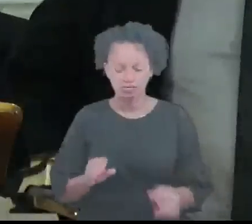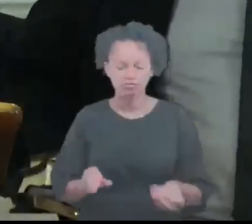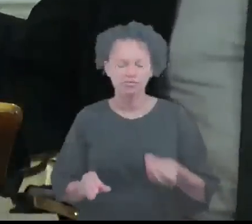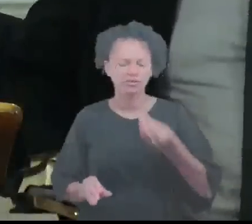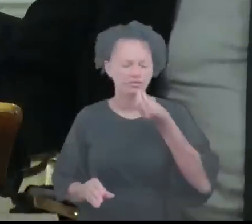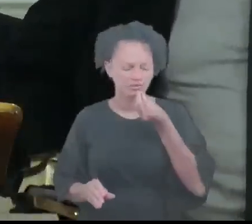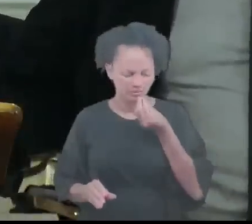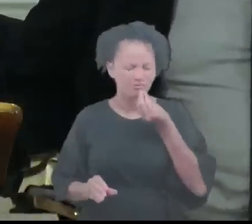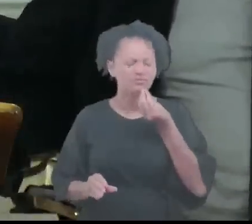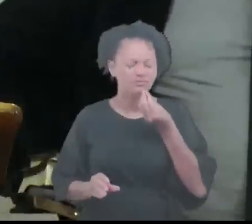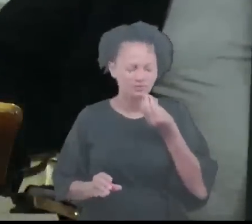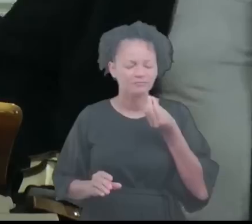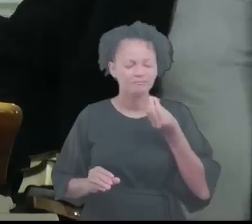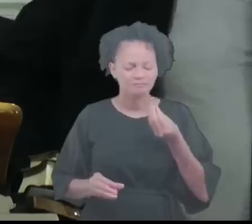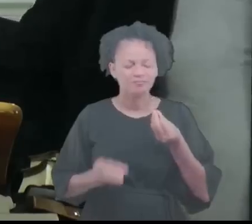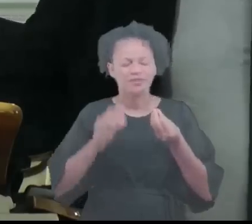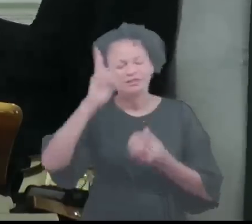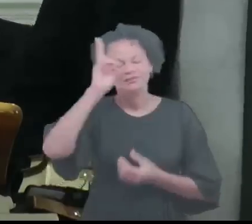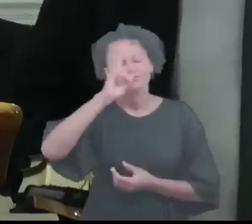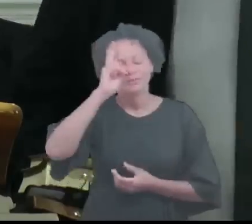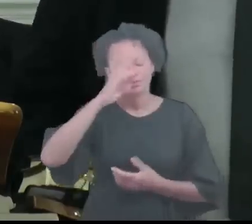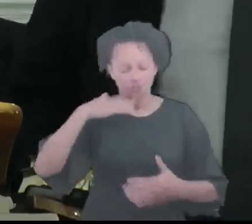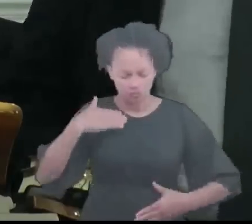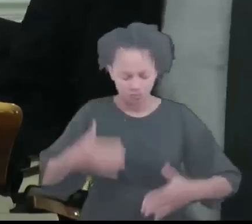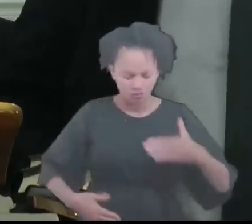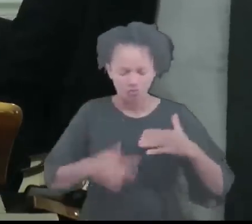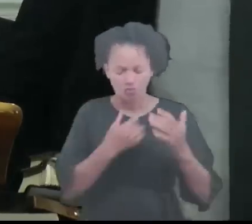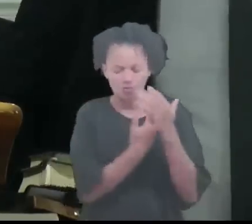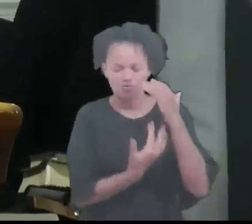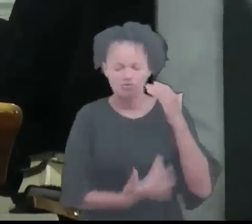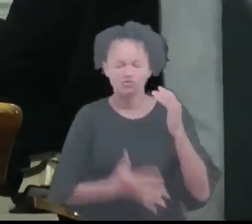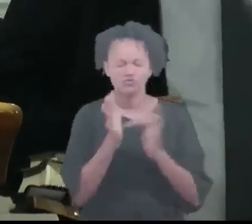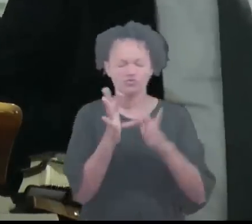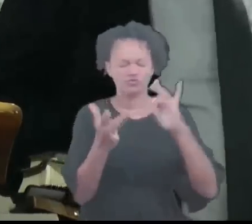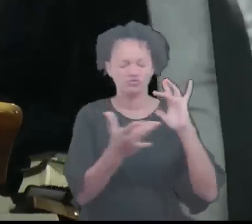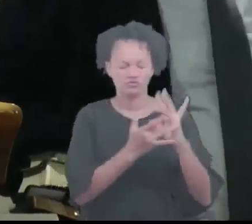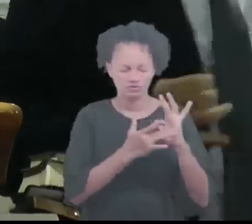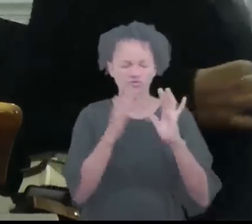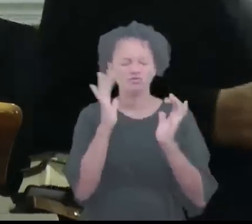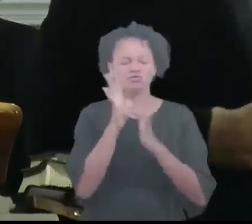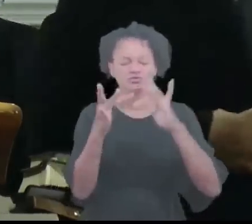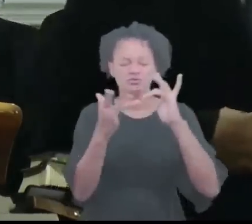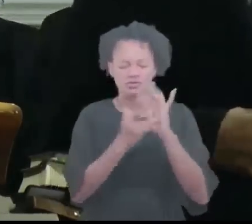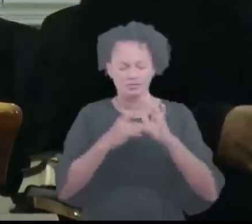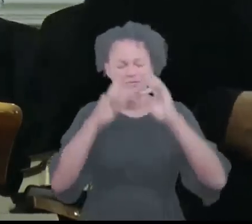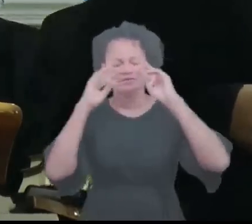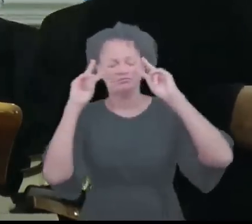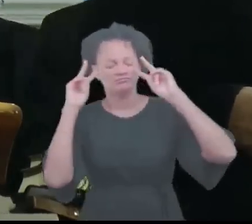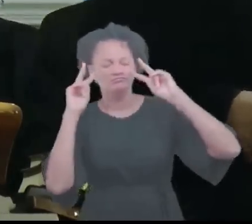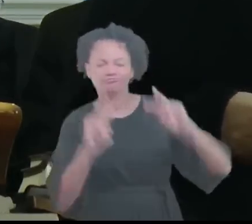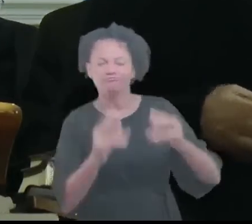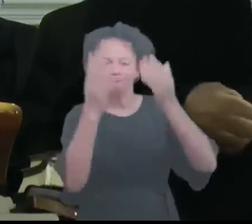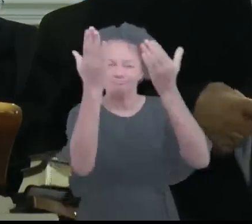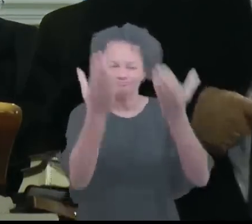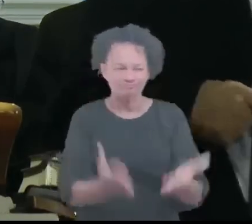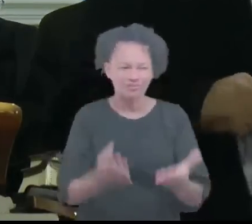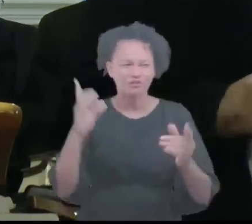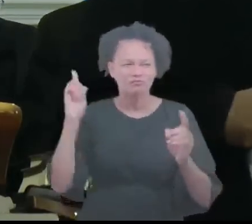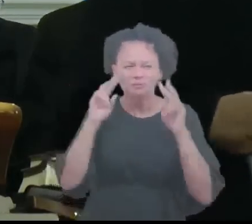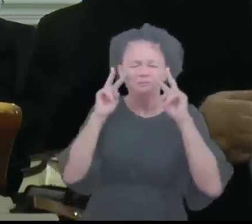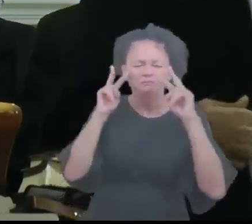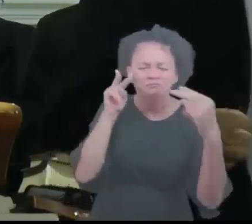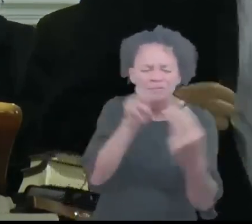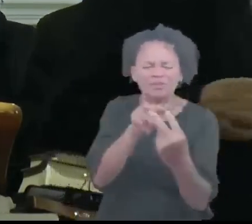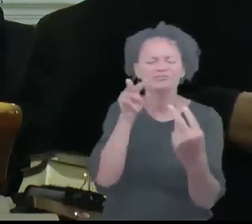do corpo e do sangue de Jesus. Olhe pela fé. Jesus está olhando para você, bem pertinho de